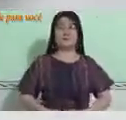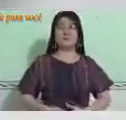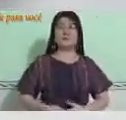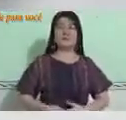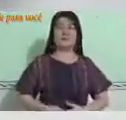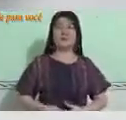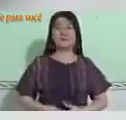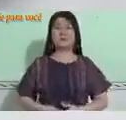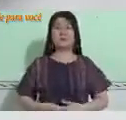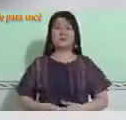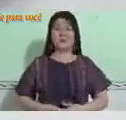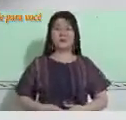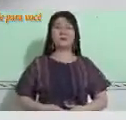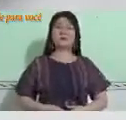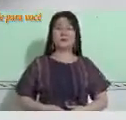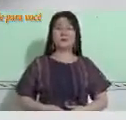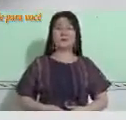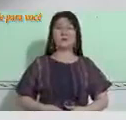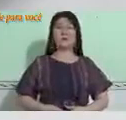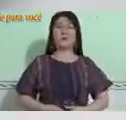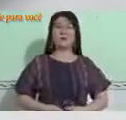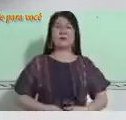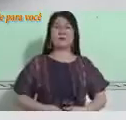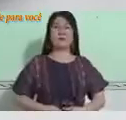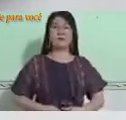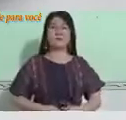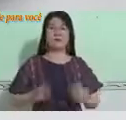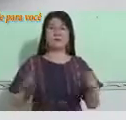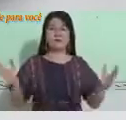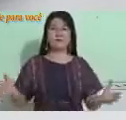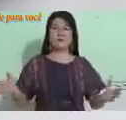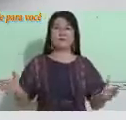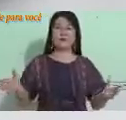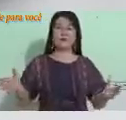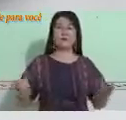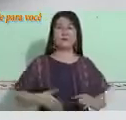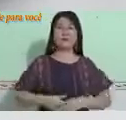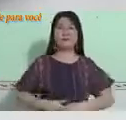pela produção de dopamina, um importante neurotransmissor cerebral.